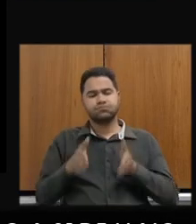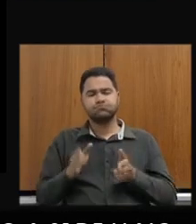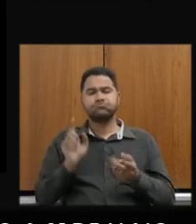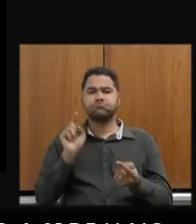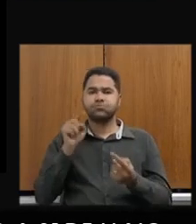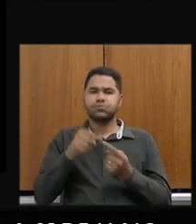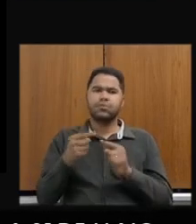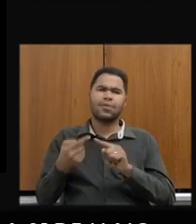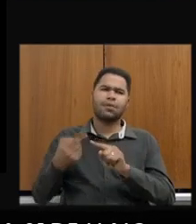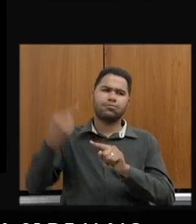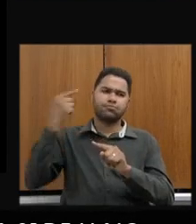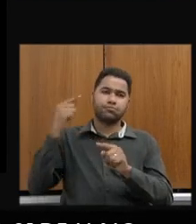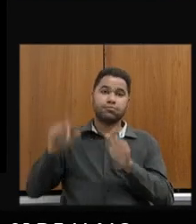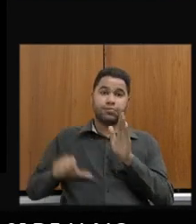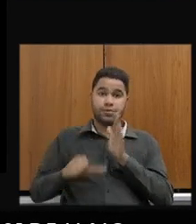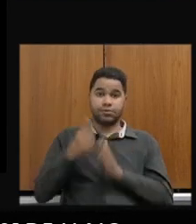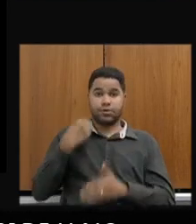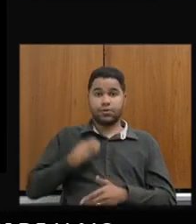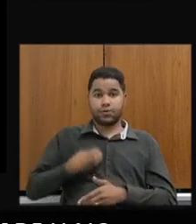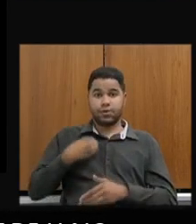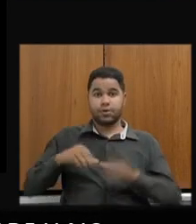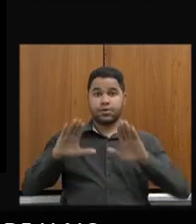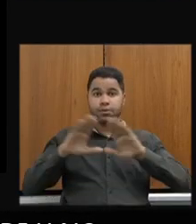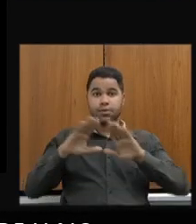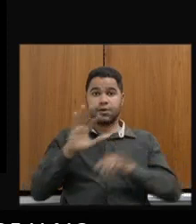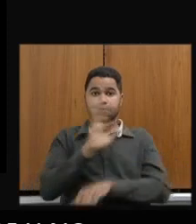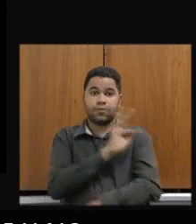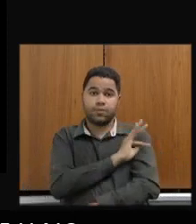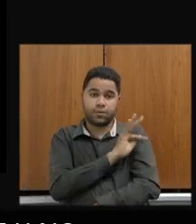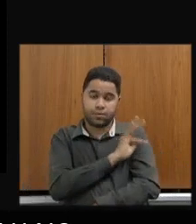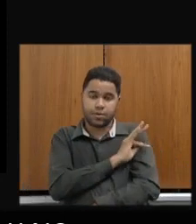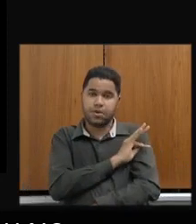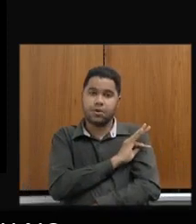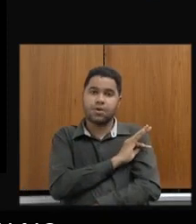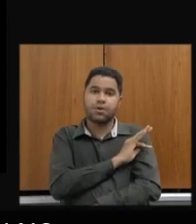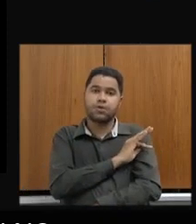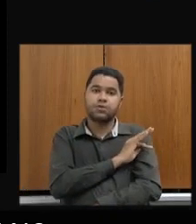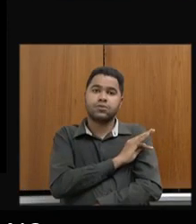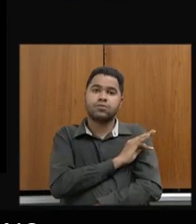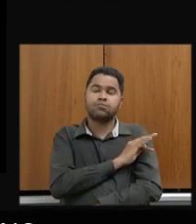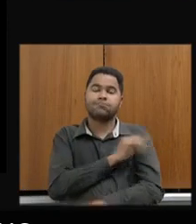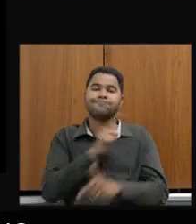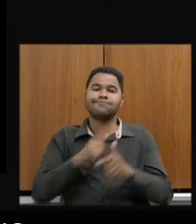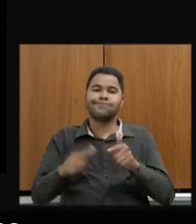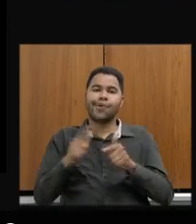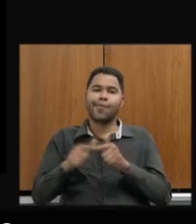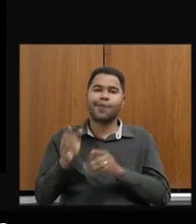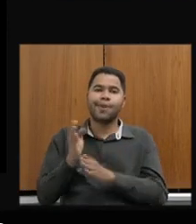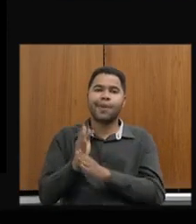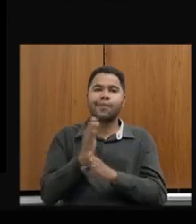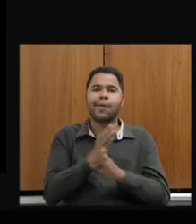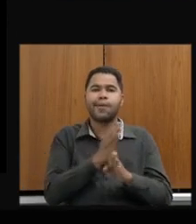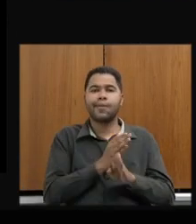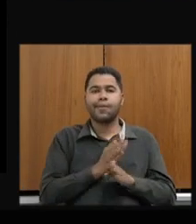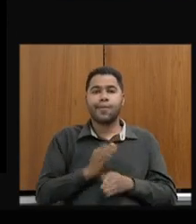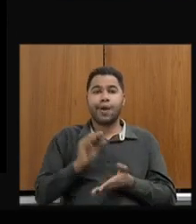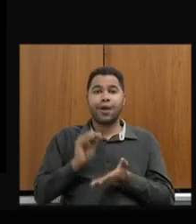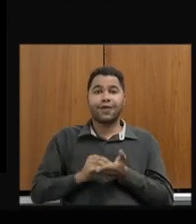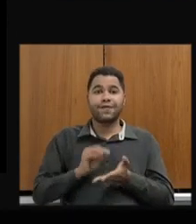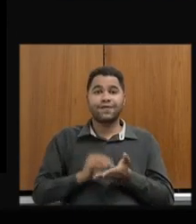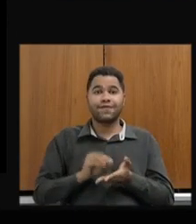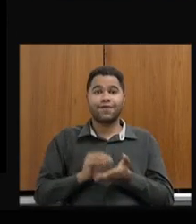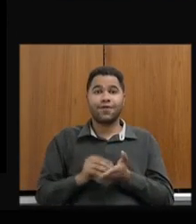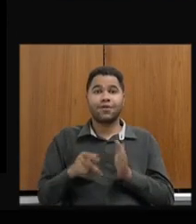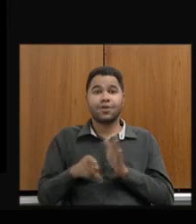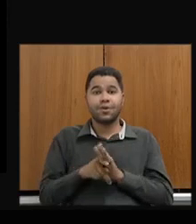a missão desde a primeira vez que eu participei aqui do Assembleia fiscaliza uma das nossas um dos nossos problemas identificados com a falta na da